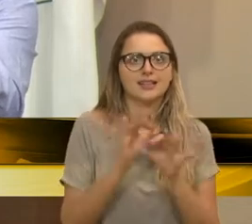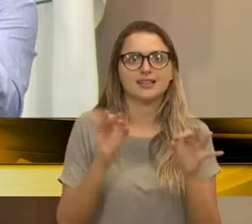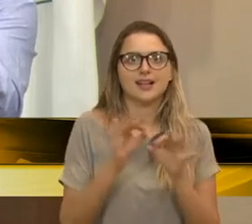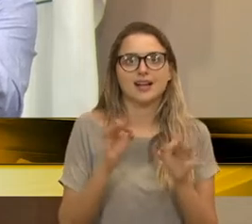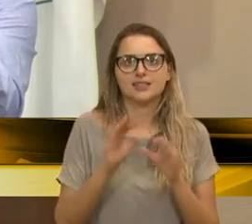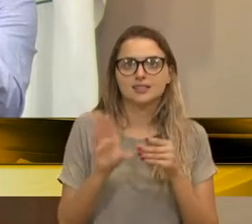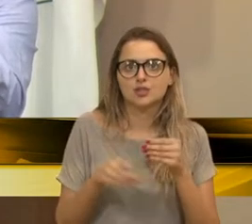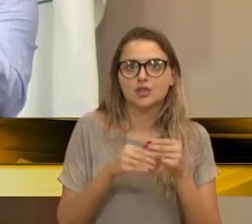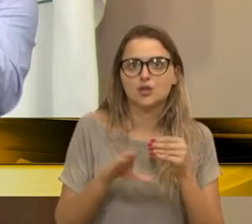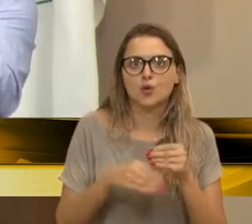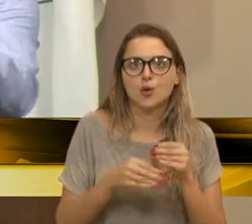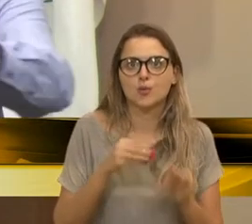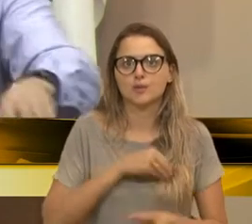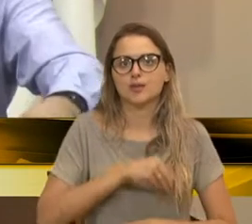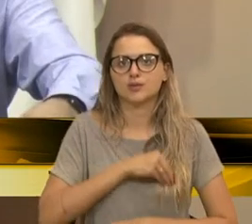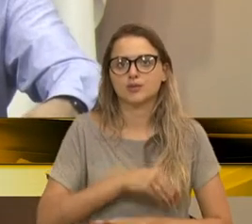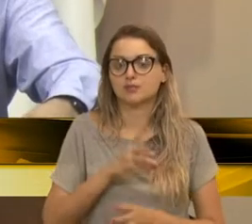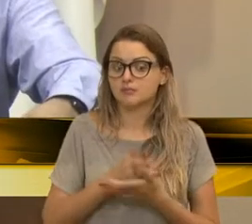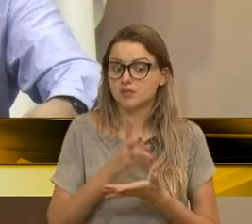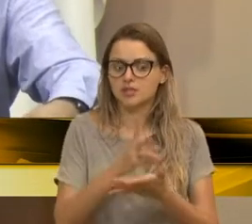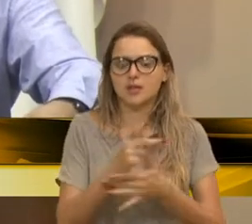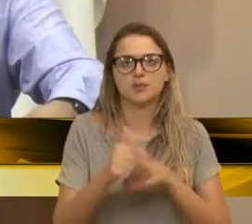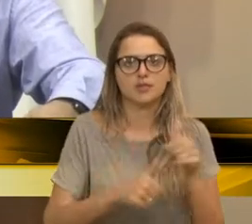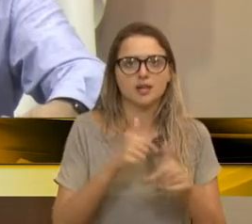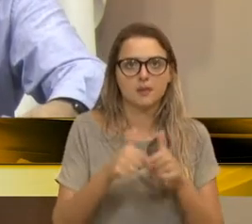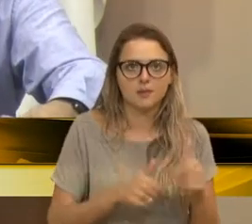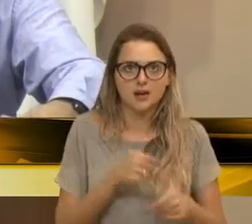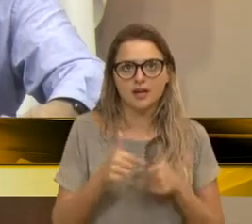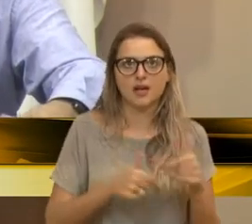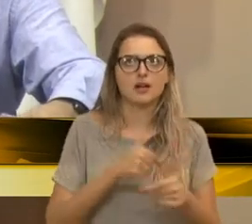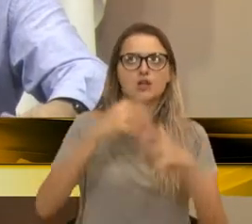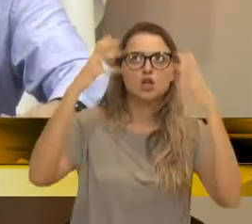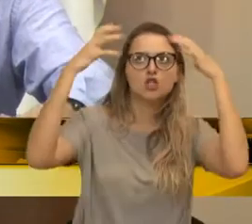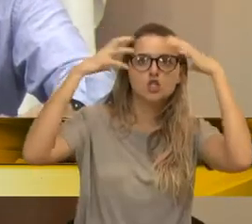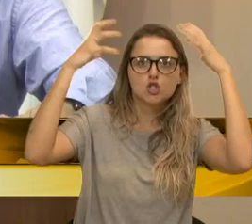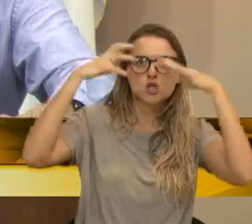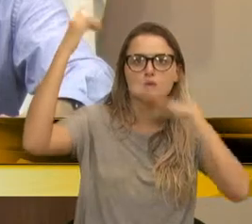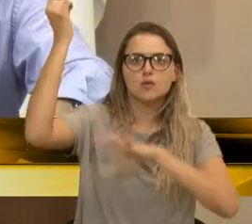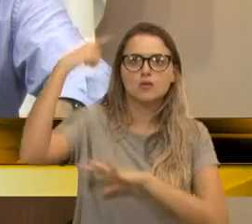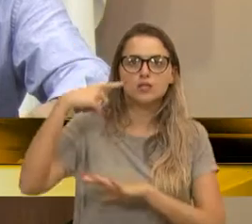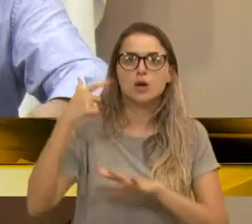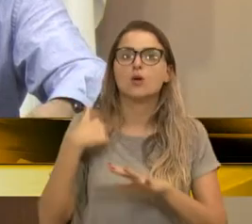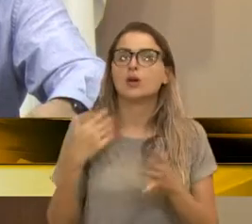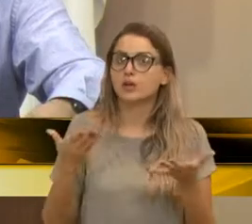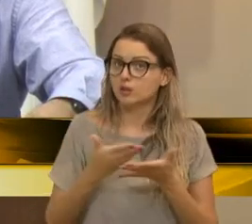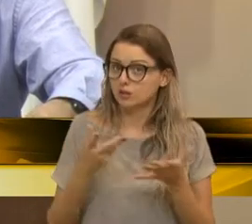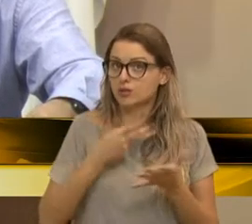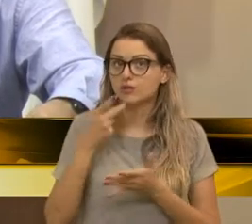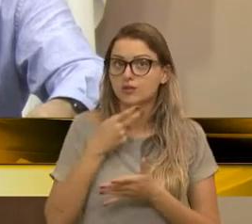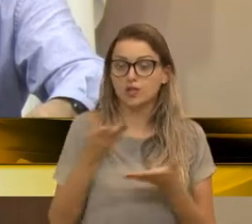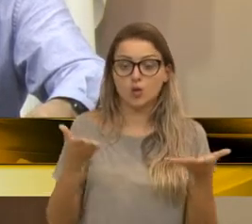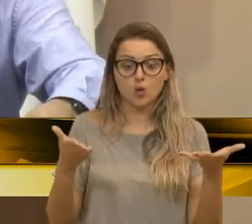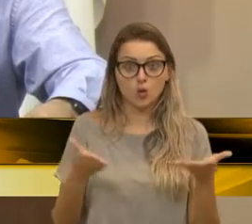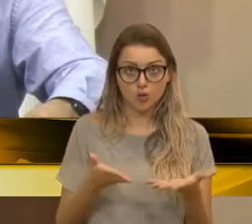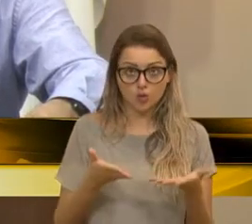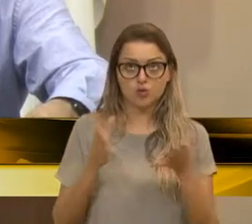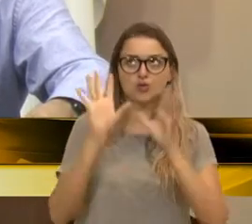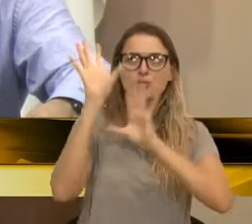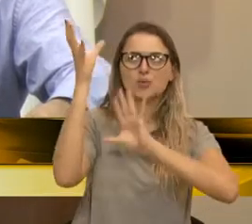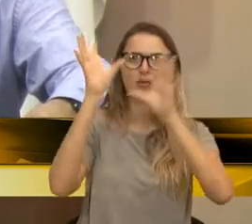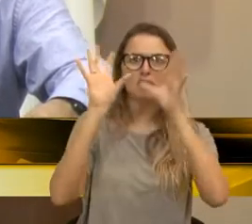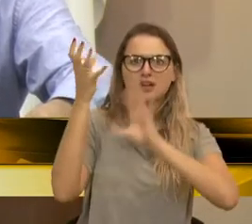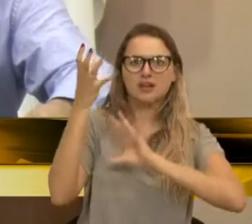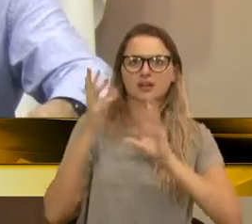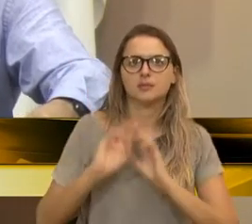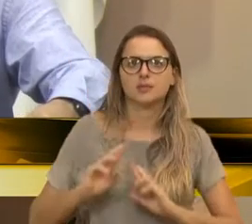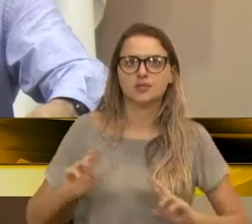periculosidade. A todo momento, trabalhando embaixo da chuva, embaixo do sol, eu já falei aqui numa outra oportunidade, hoje o clima é